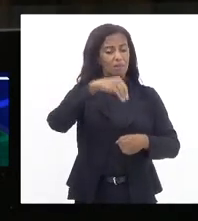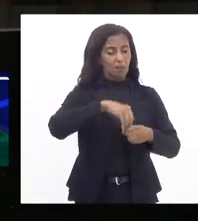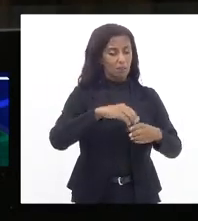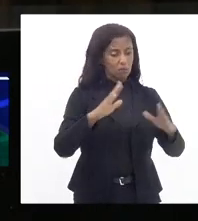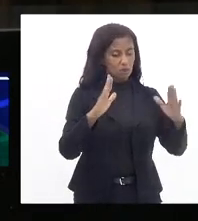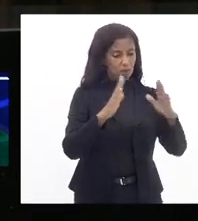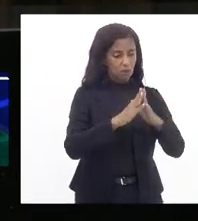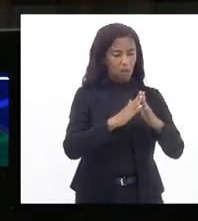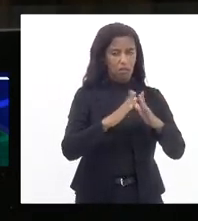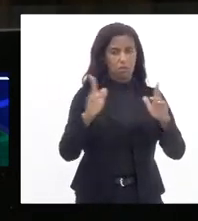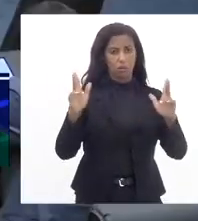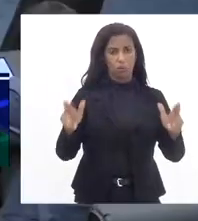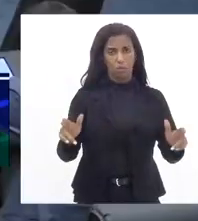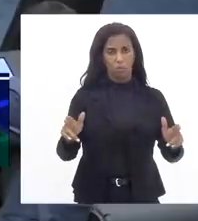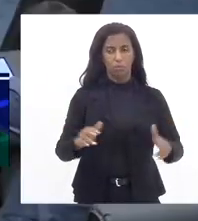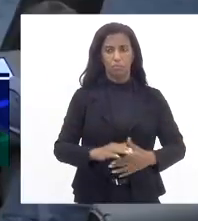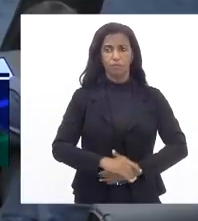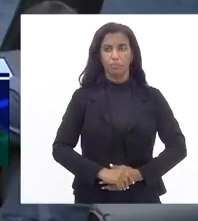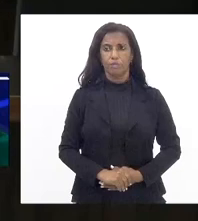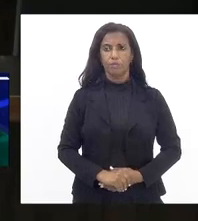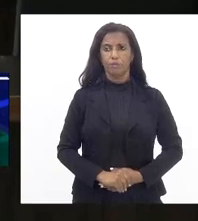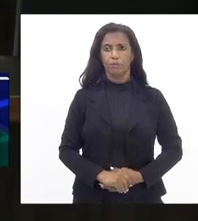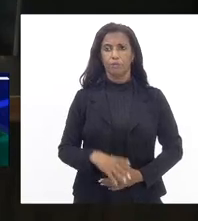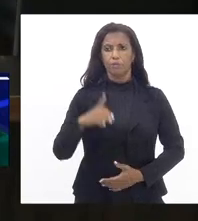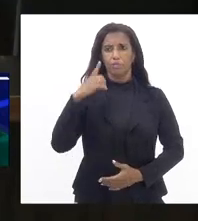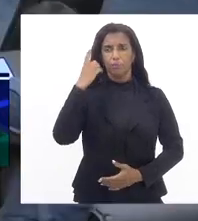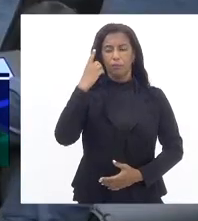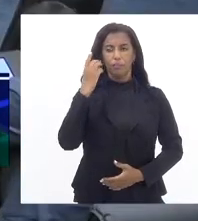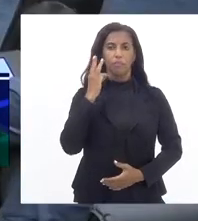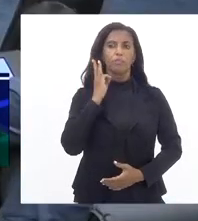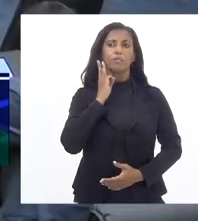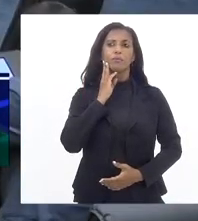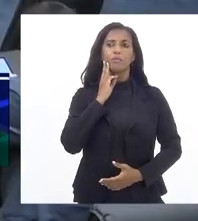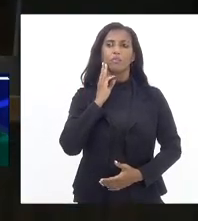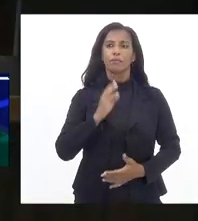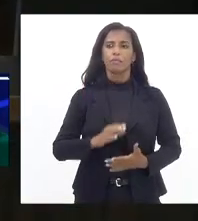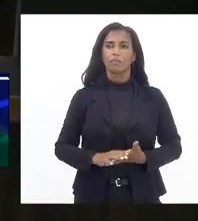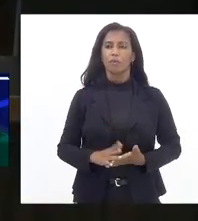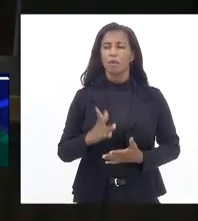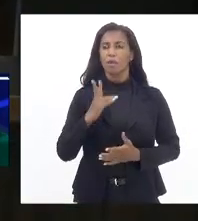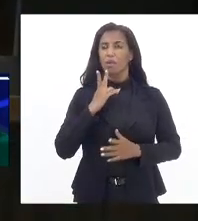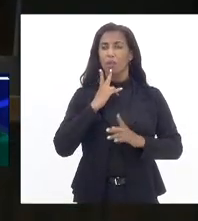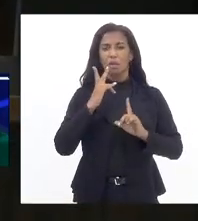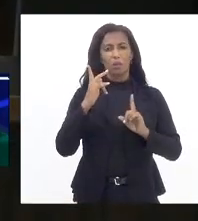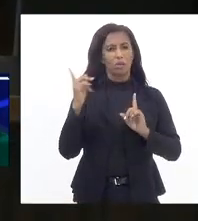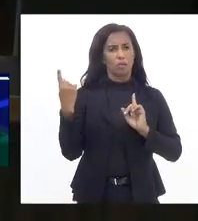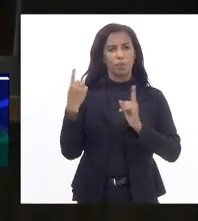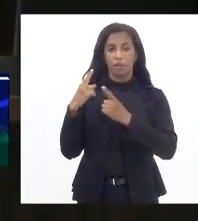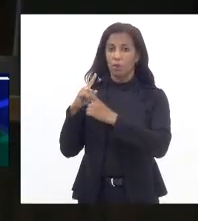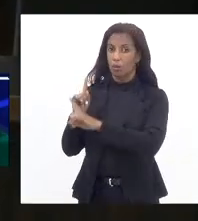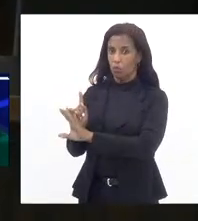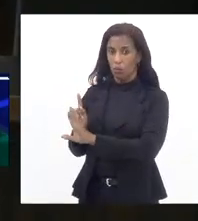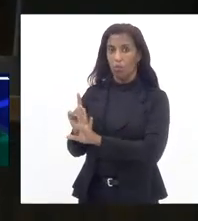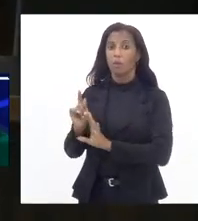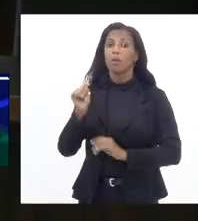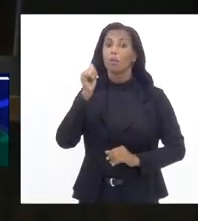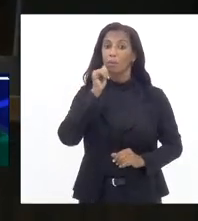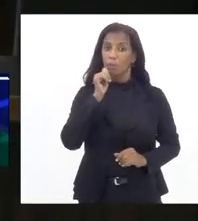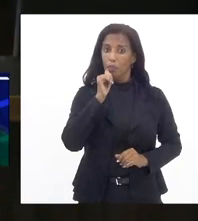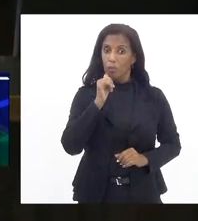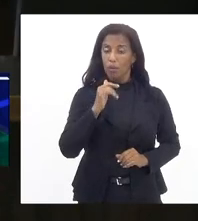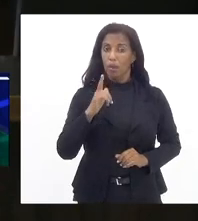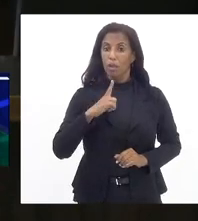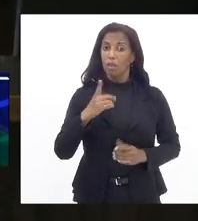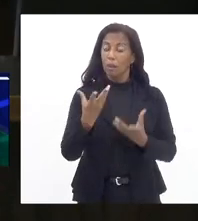Obrigado, presidente. Deputado Valdec, eu não vou fazer aqui o contraponto da deputada Enfermeira, porque as mulheres aqui têm muito,